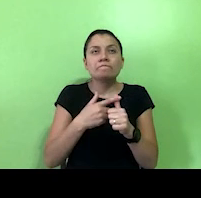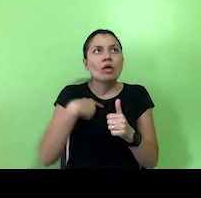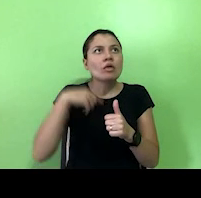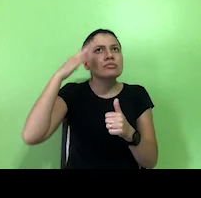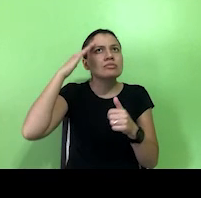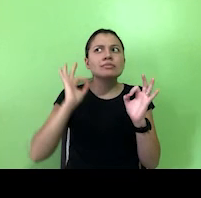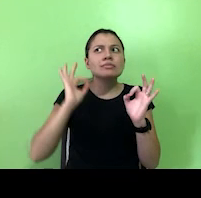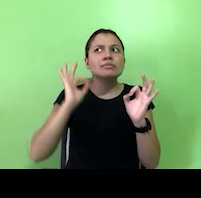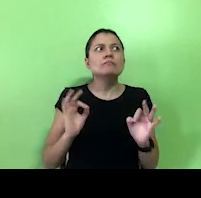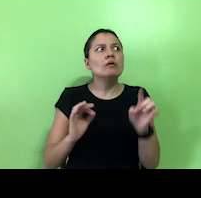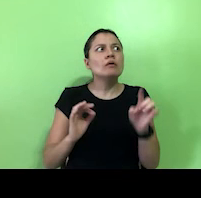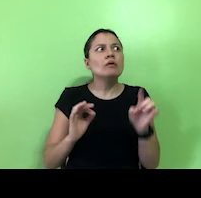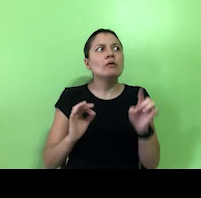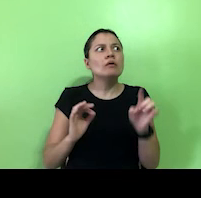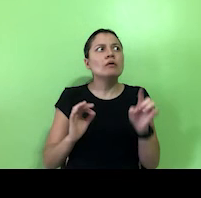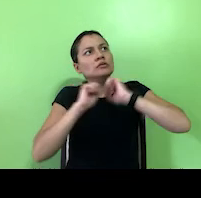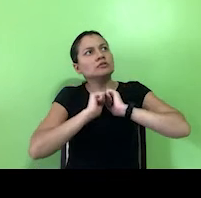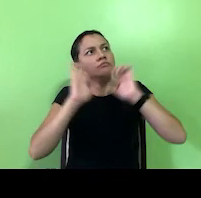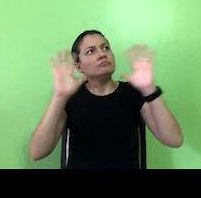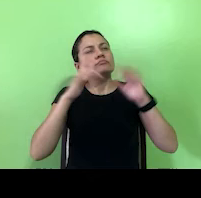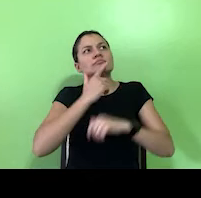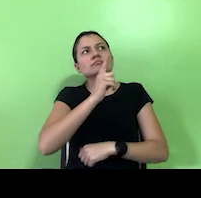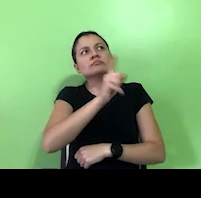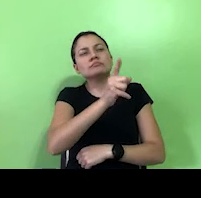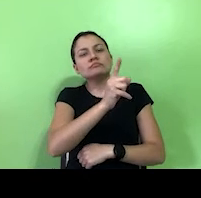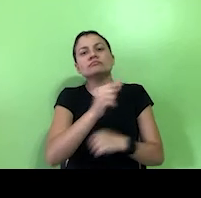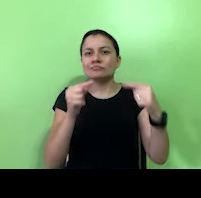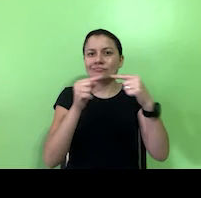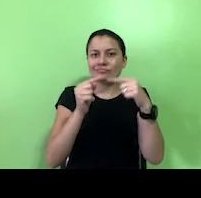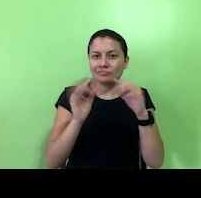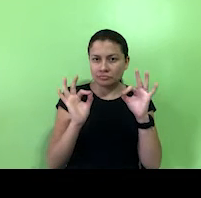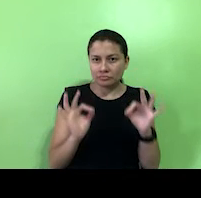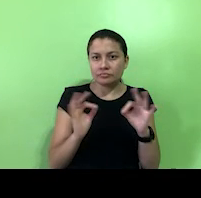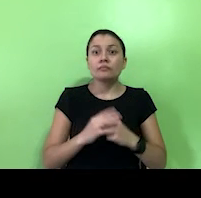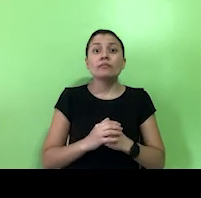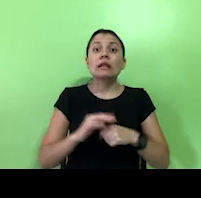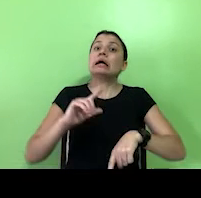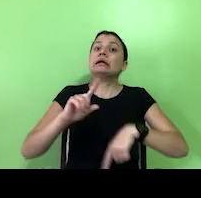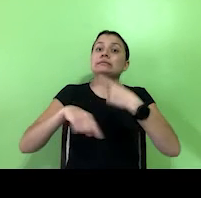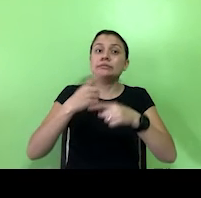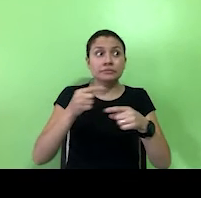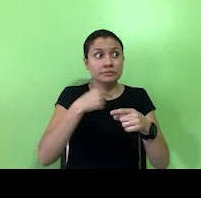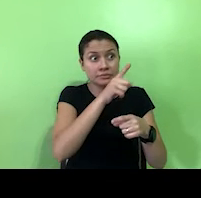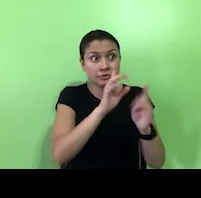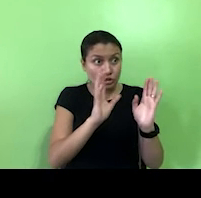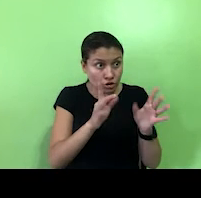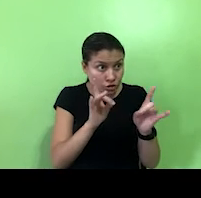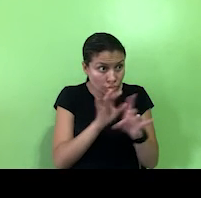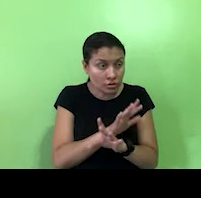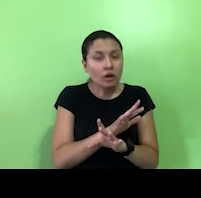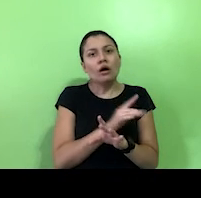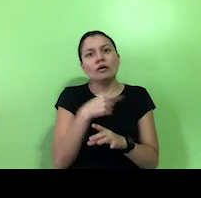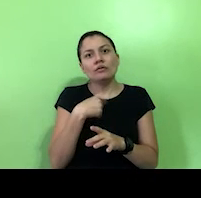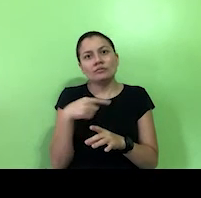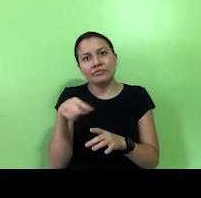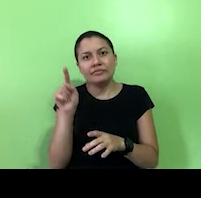é o que eu gostaria que ele entendesse sobre o cenário. E aí só depois que eu passasse pelo cenário eu ia para as atividades. Então